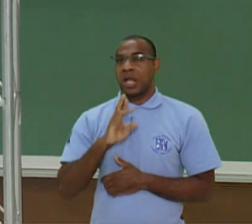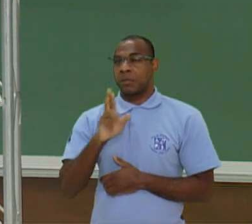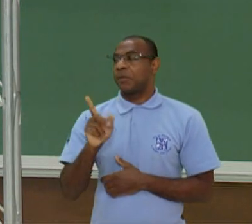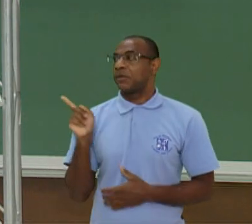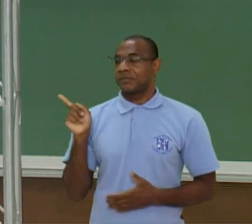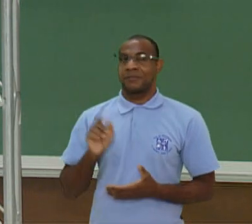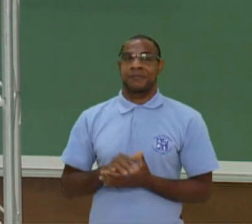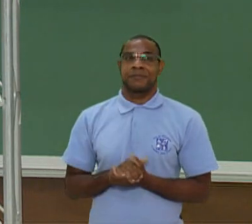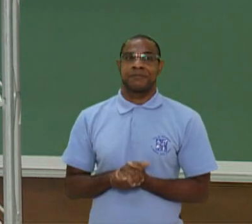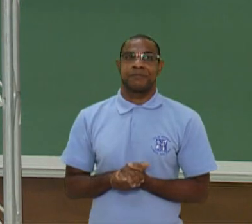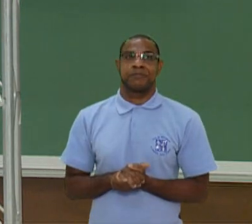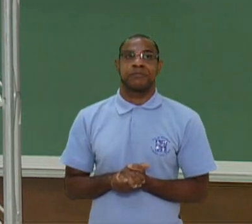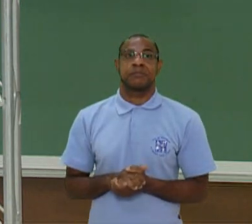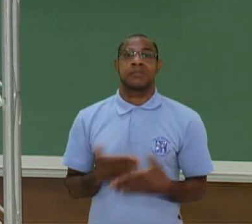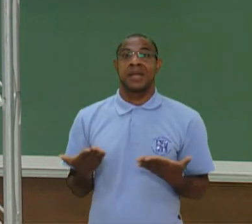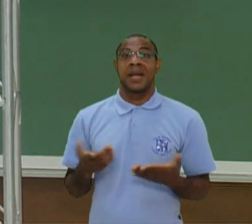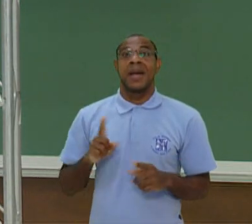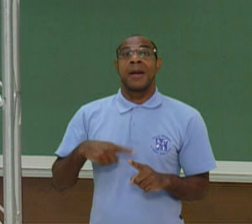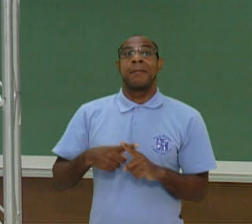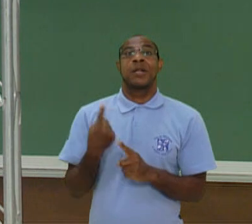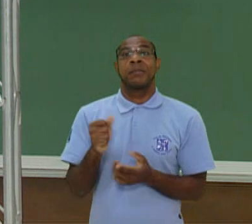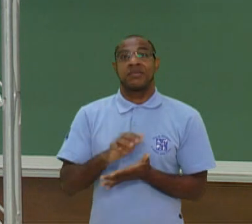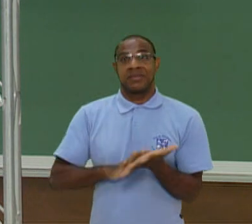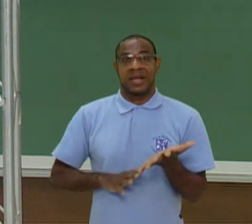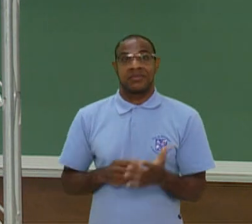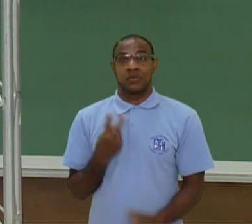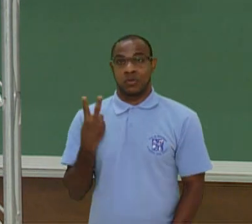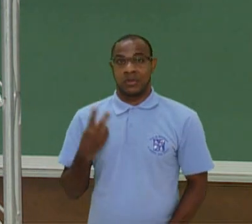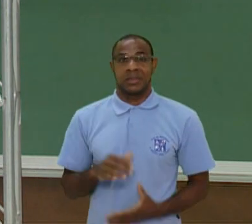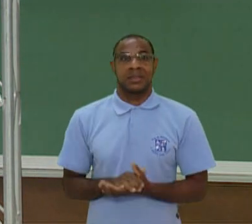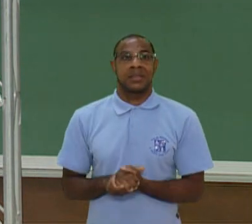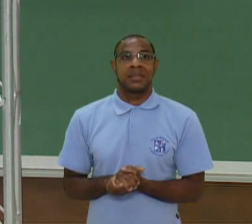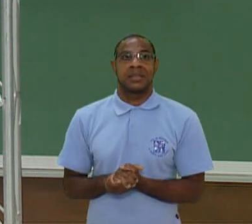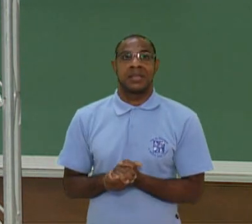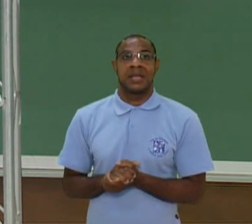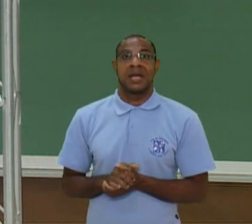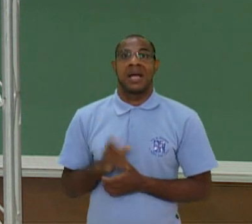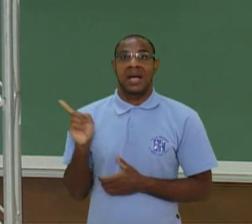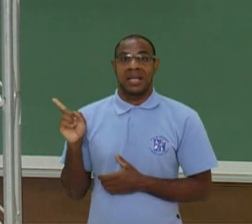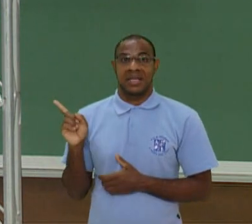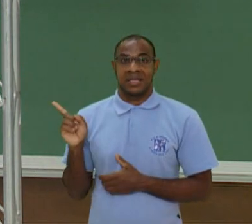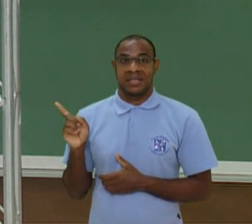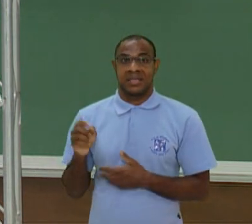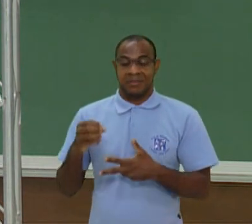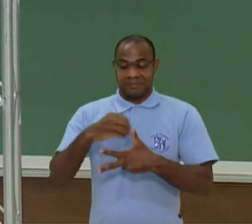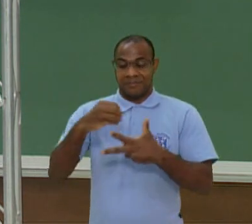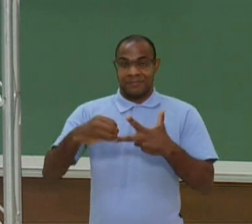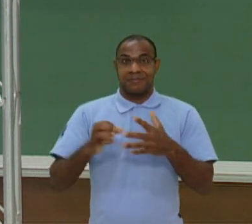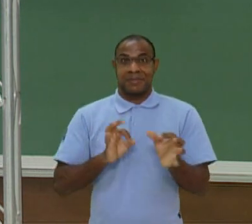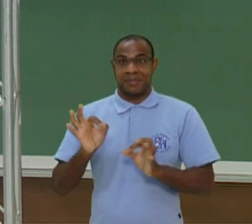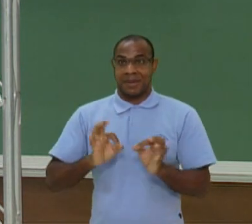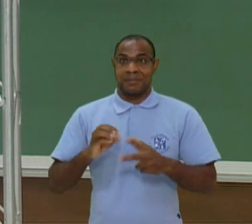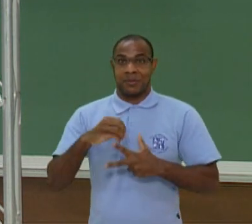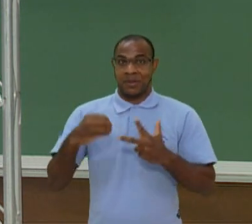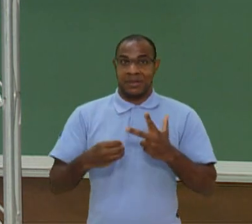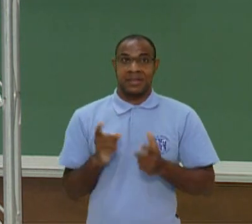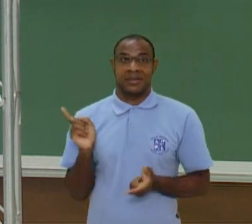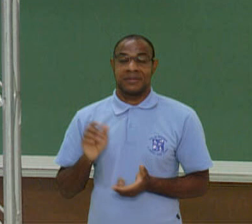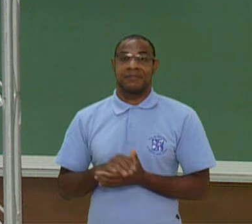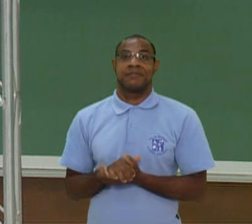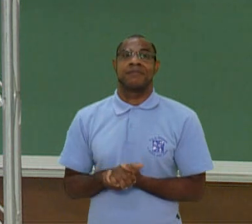resposta. Vamos a mais uma atividade, atividade 2. Ali o professor insiste no preparando para o Enem. Vamos